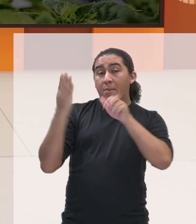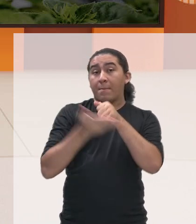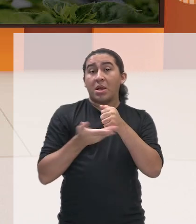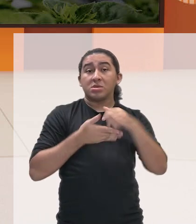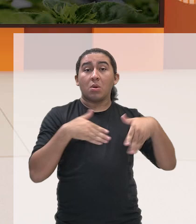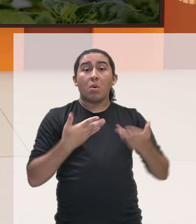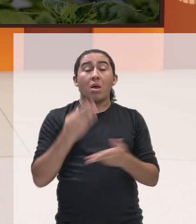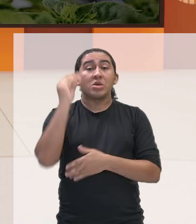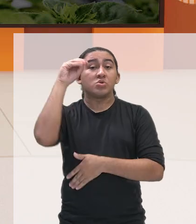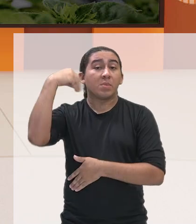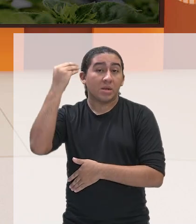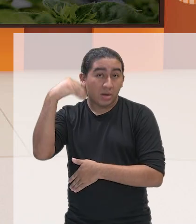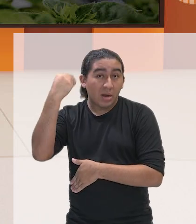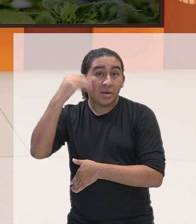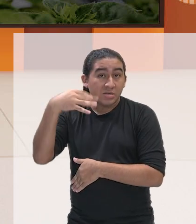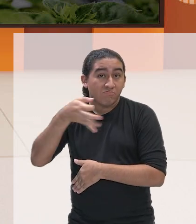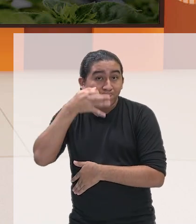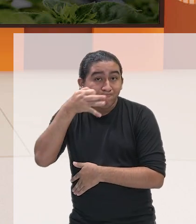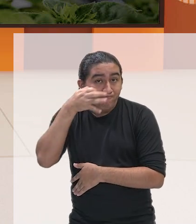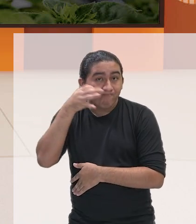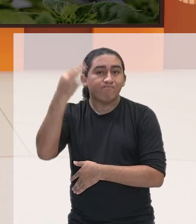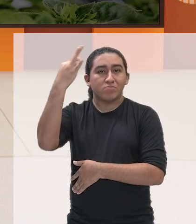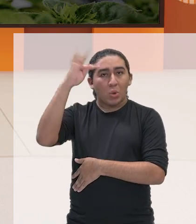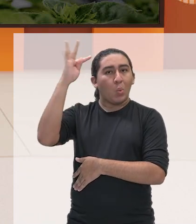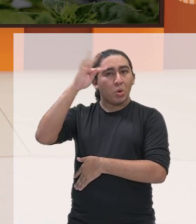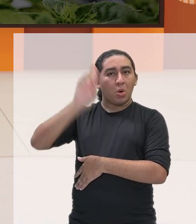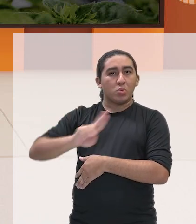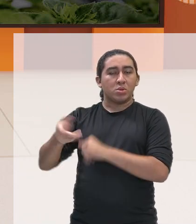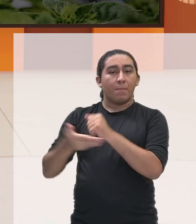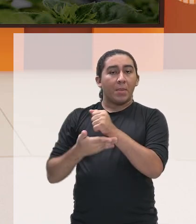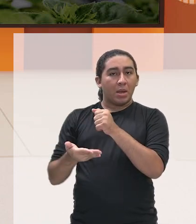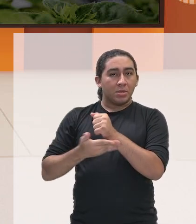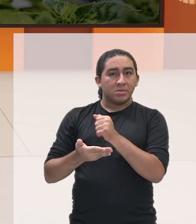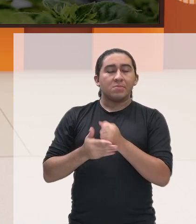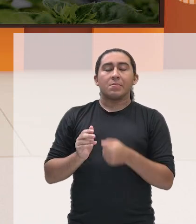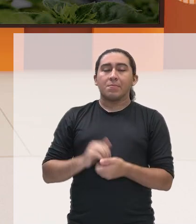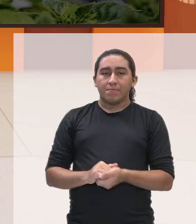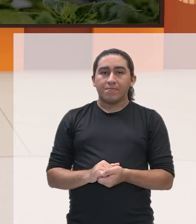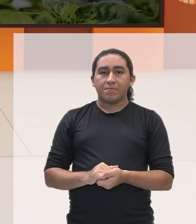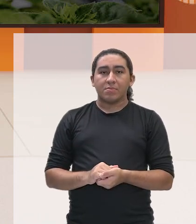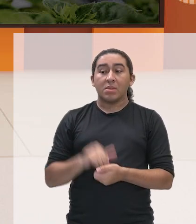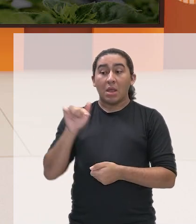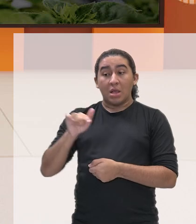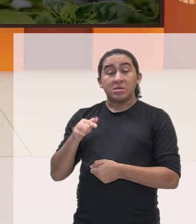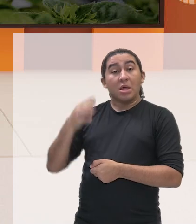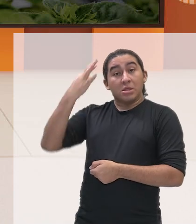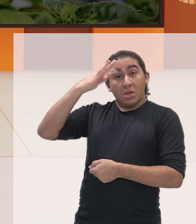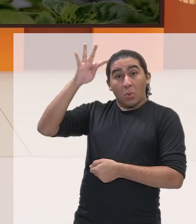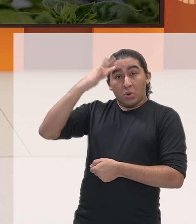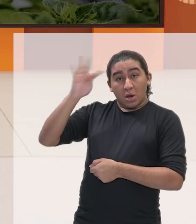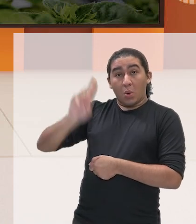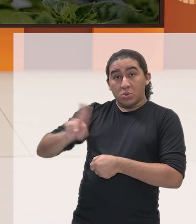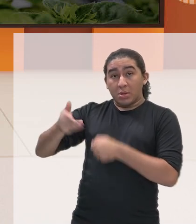em experimentação, né, em teorias. E vai, então, a partir dessas teorias, você vai